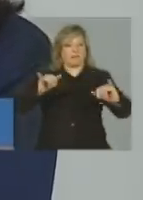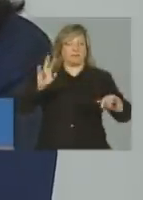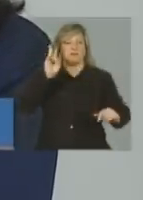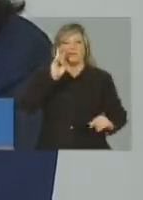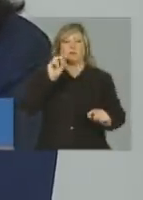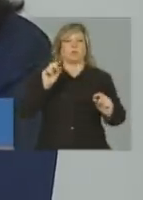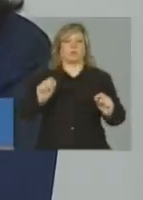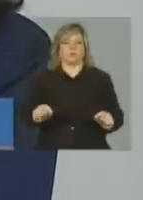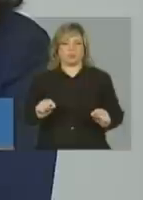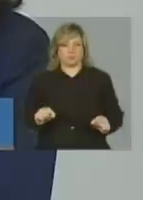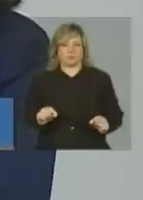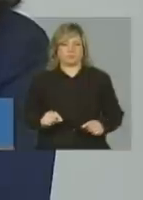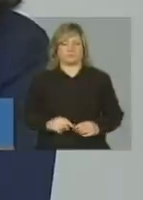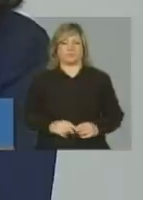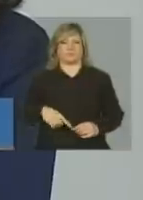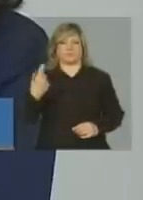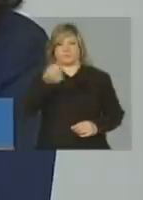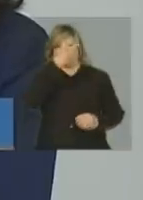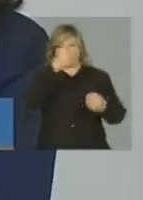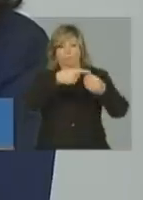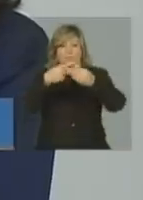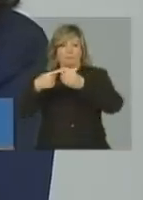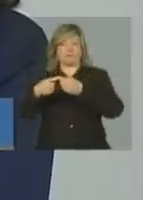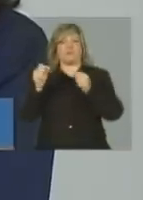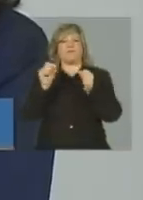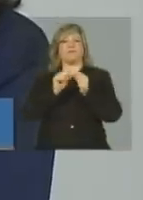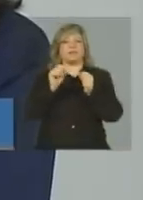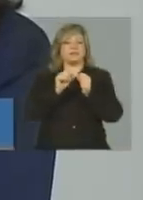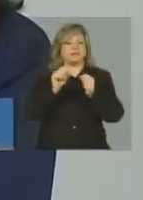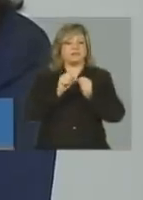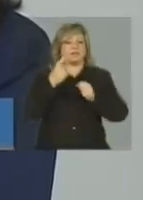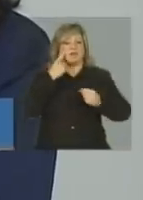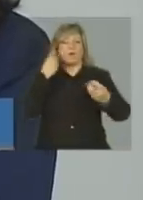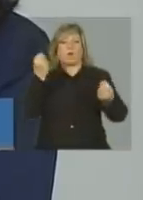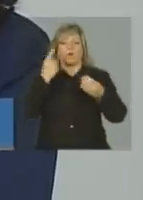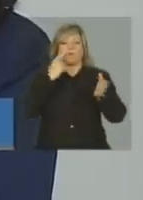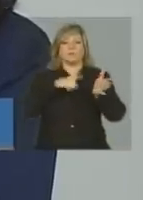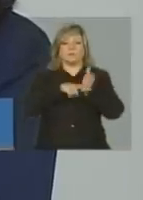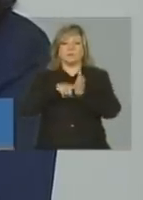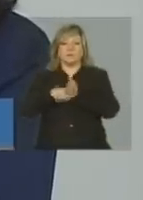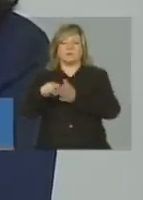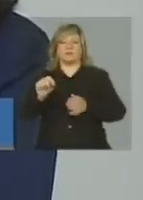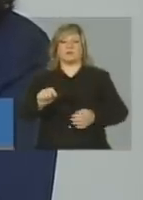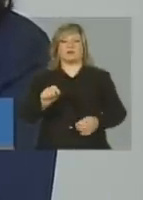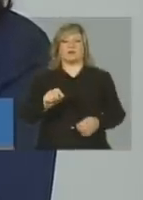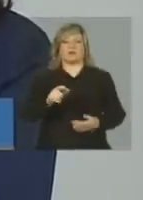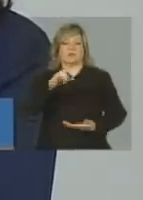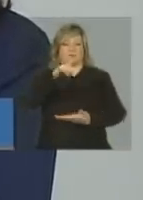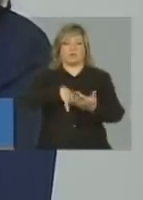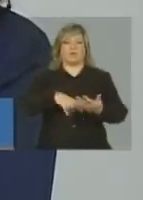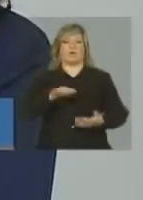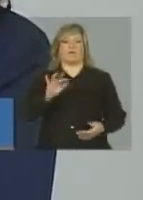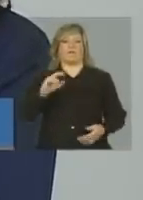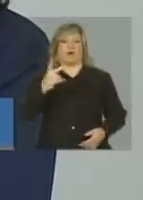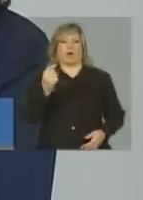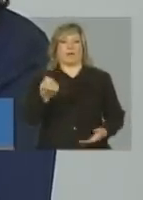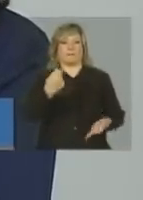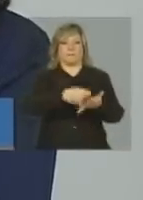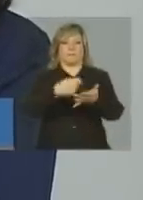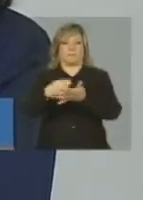orientação, seria que os municípios fizessem um batimento da folha de pagamentos dos